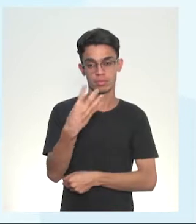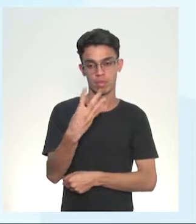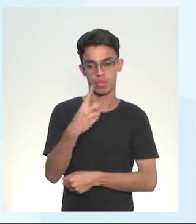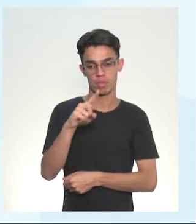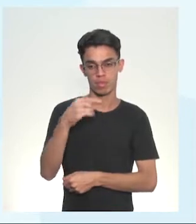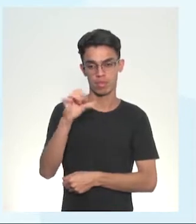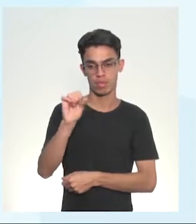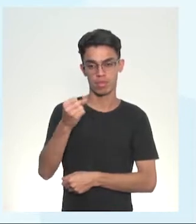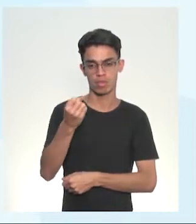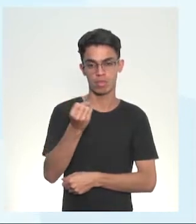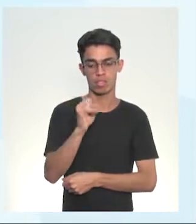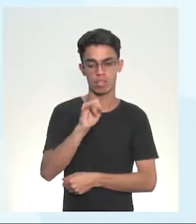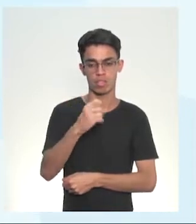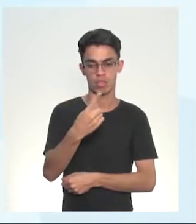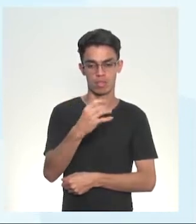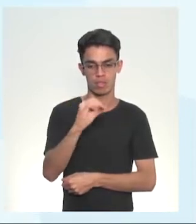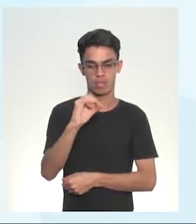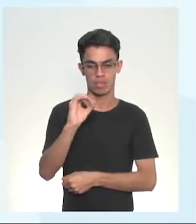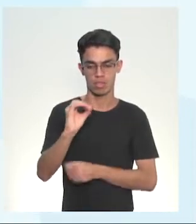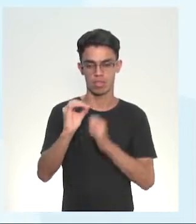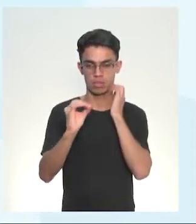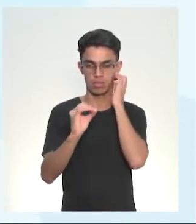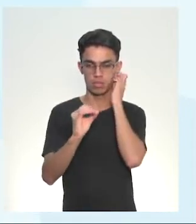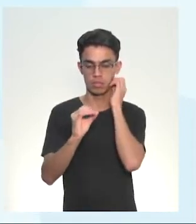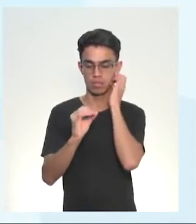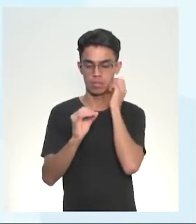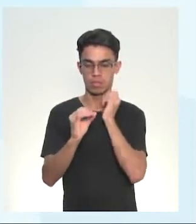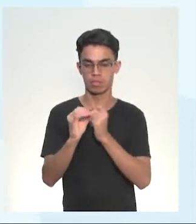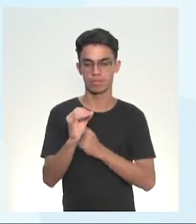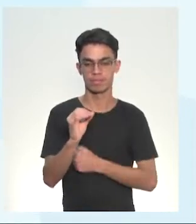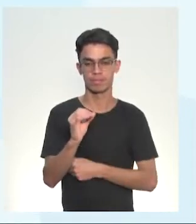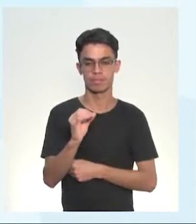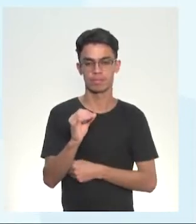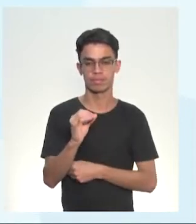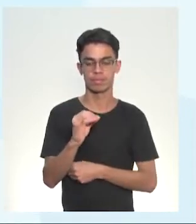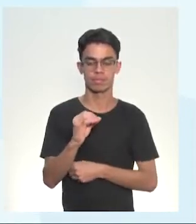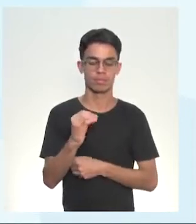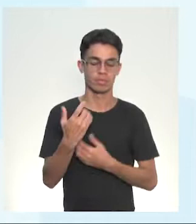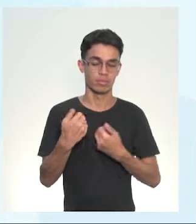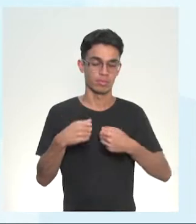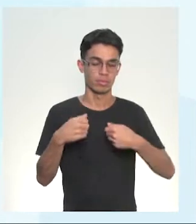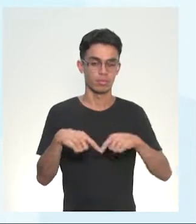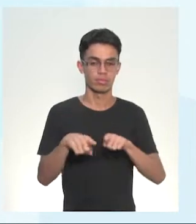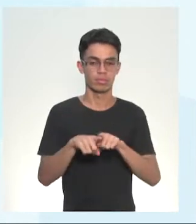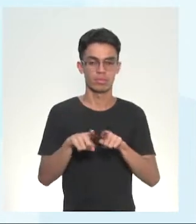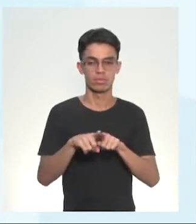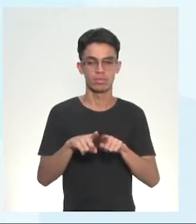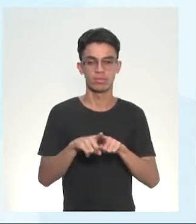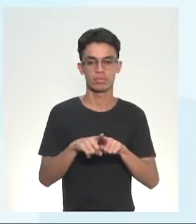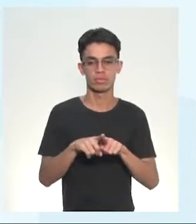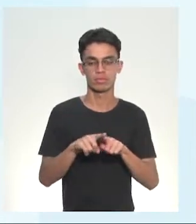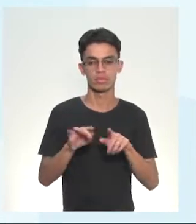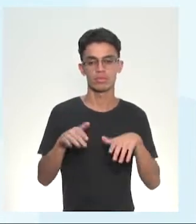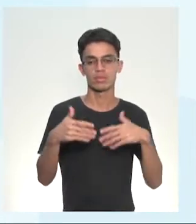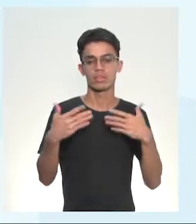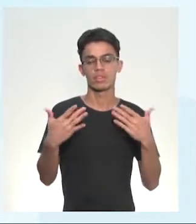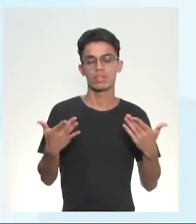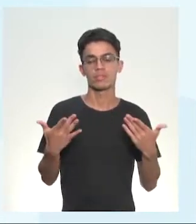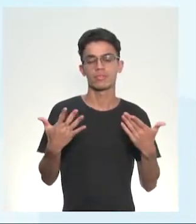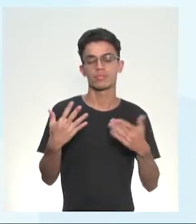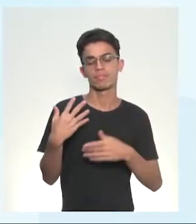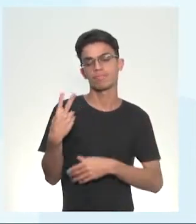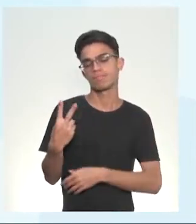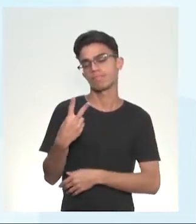da prova for 10, isto é, se aumenta, a nota tem que aumentar também? Mas então, qual seria essa